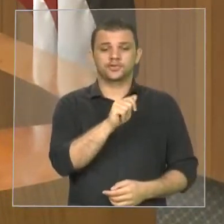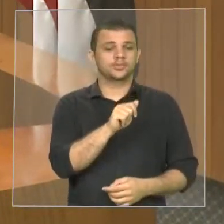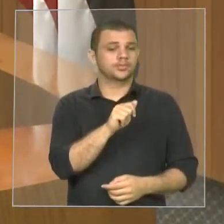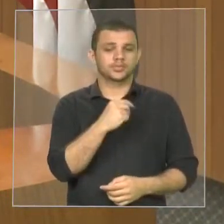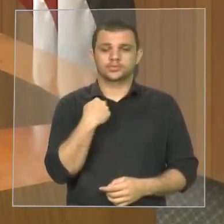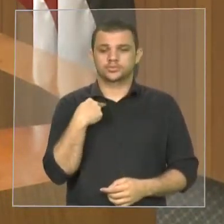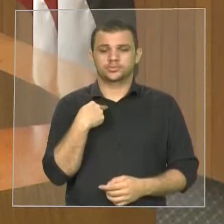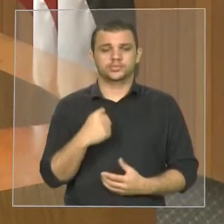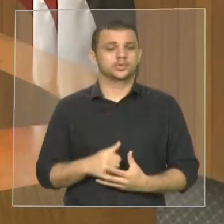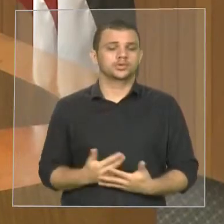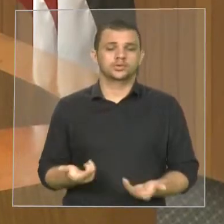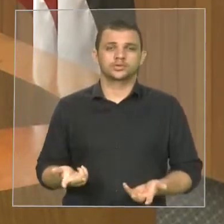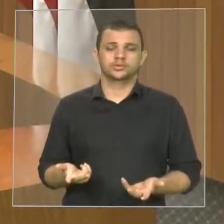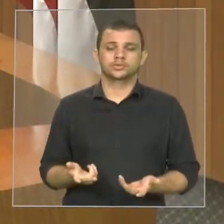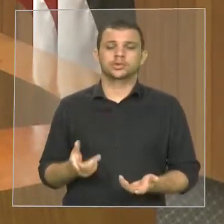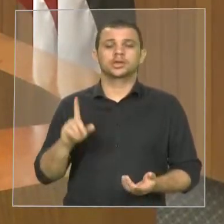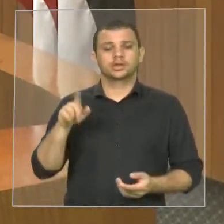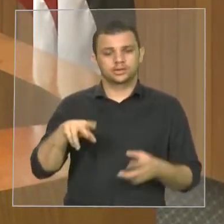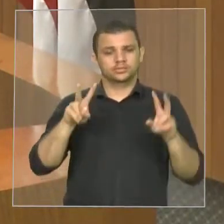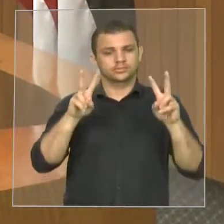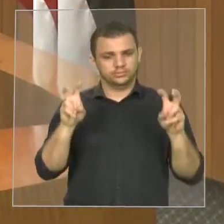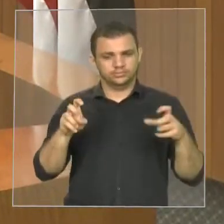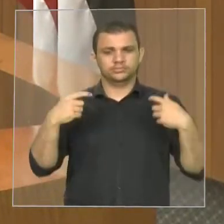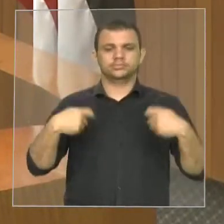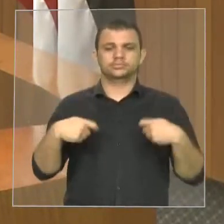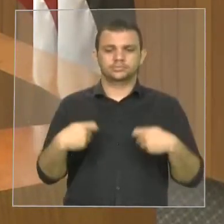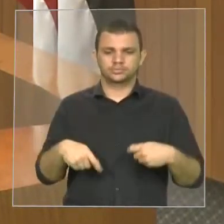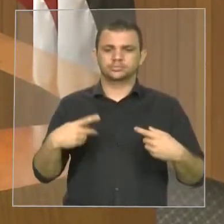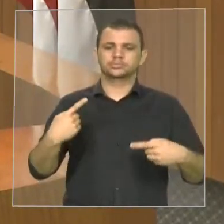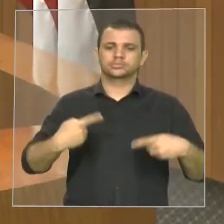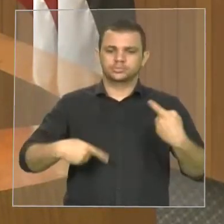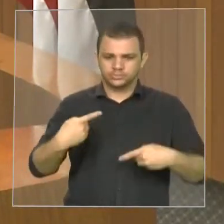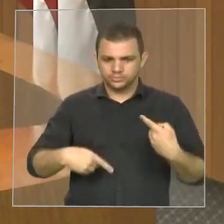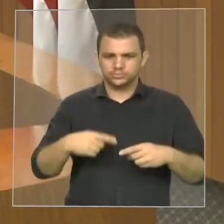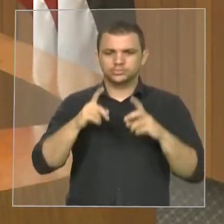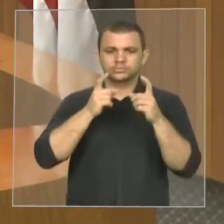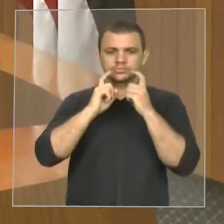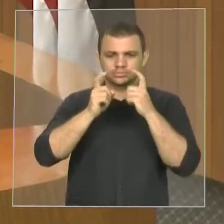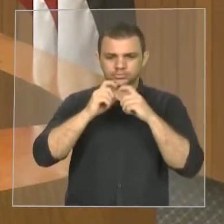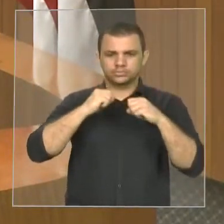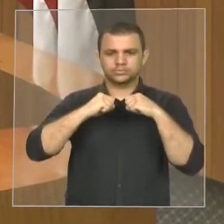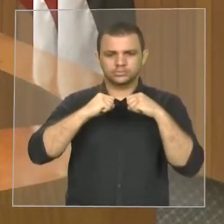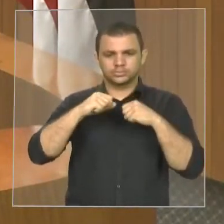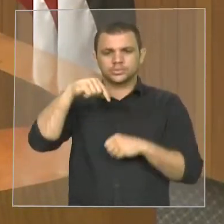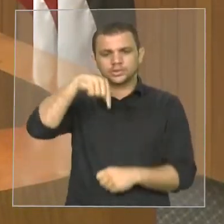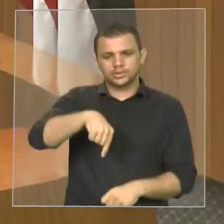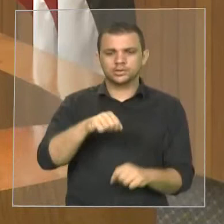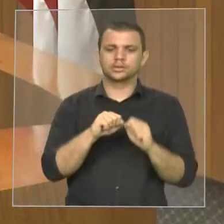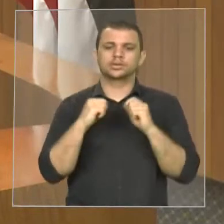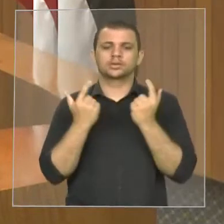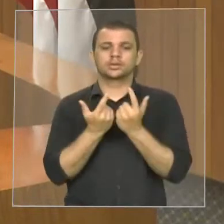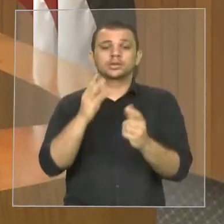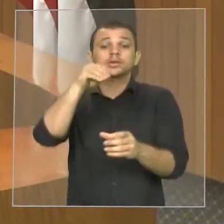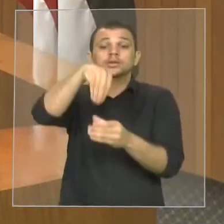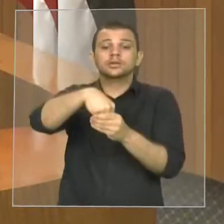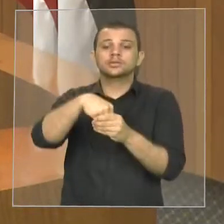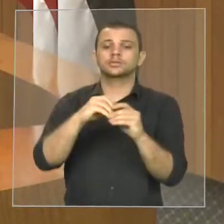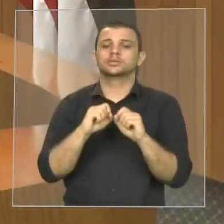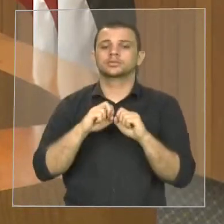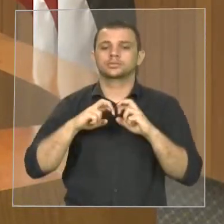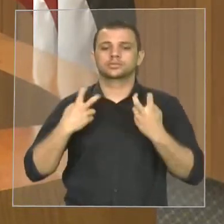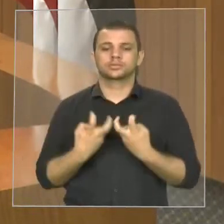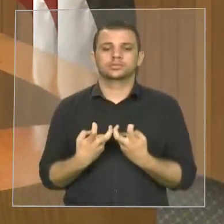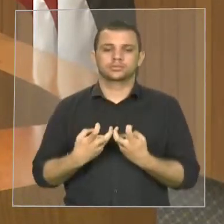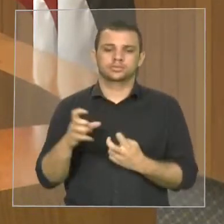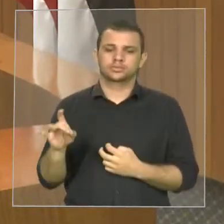vários outros assuntos que merecem ser debatidos nessa casa, nas comissões, porque certamente, se assim não